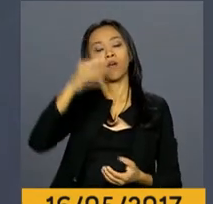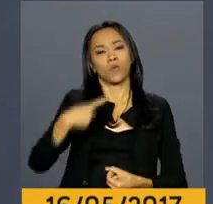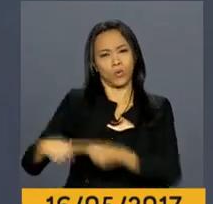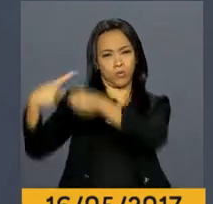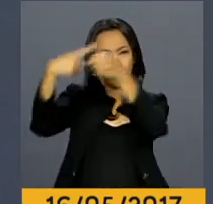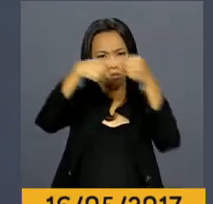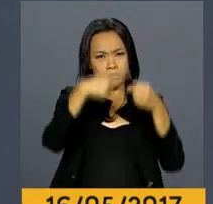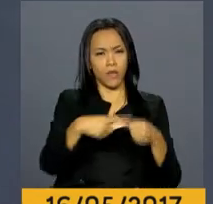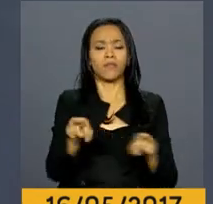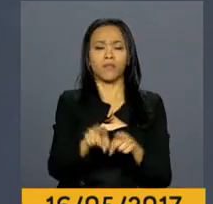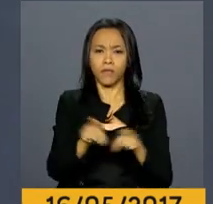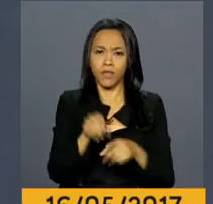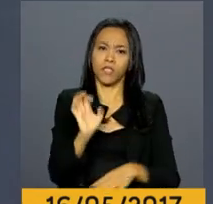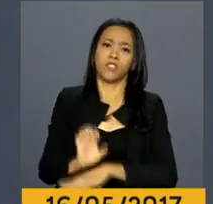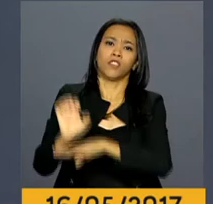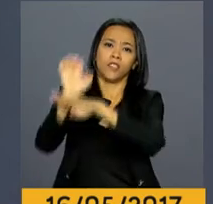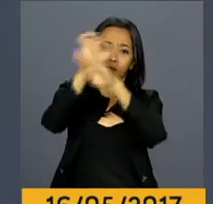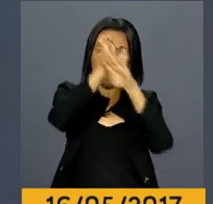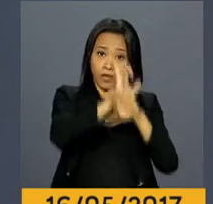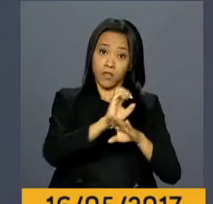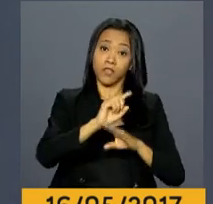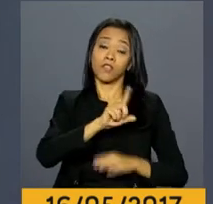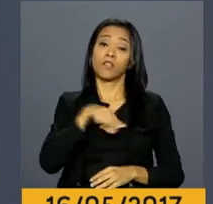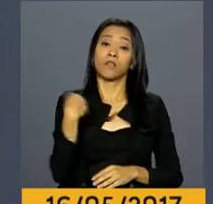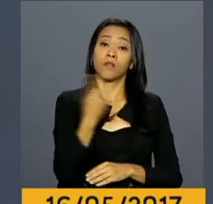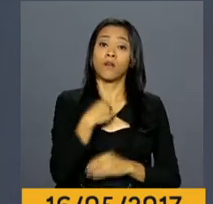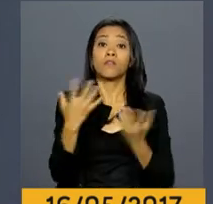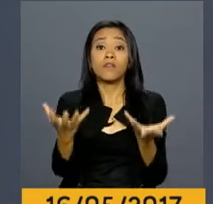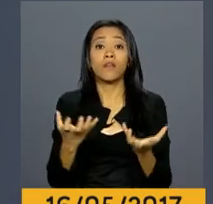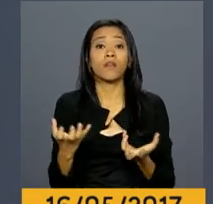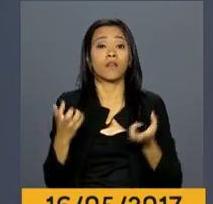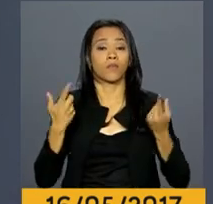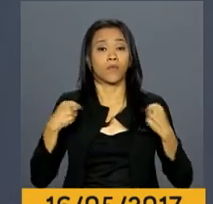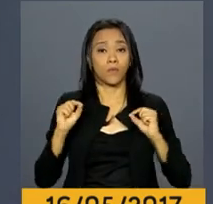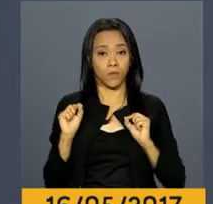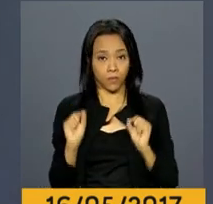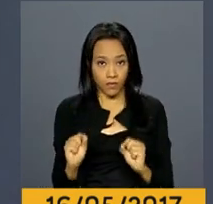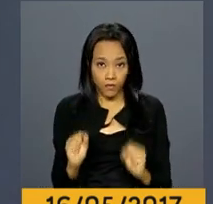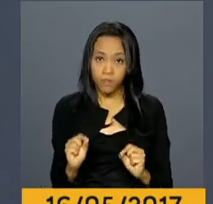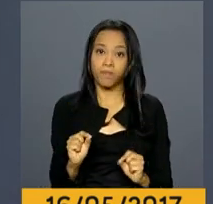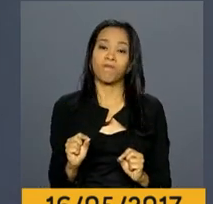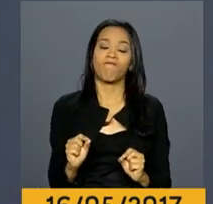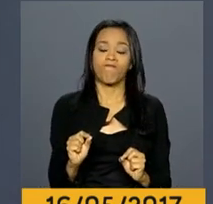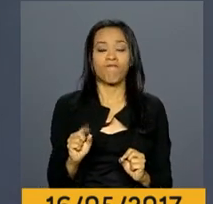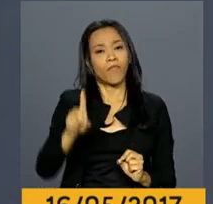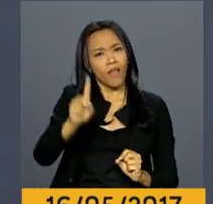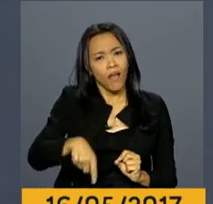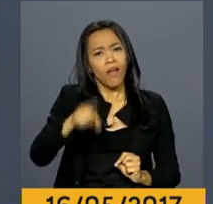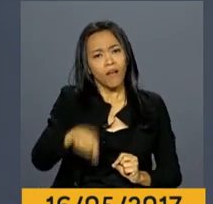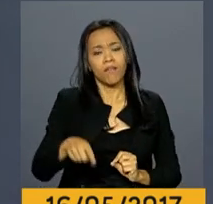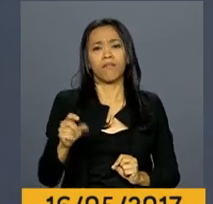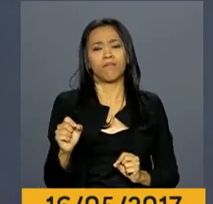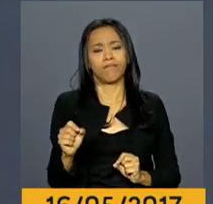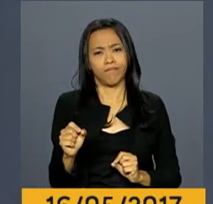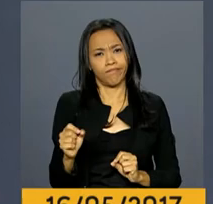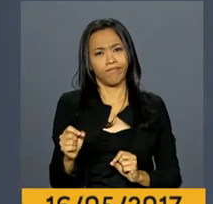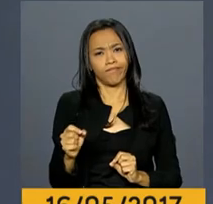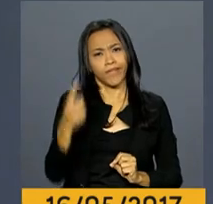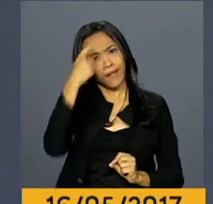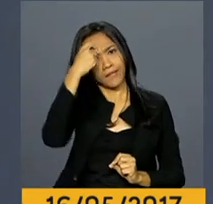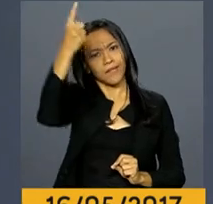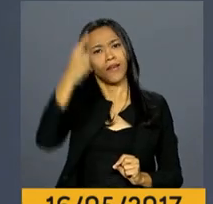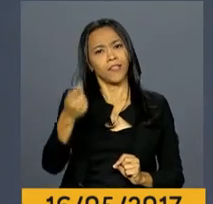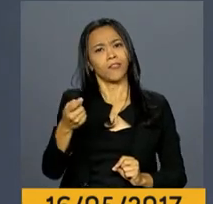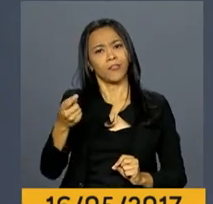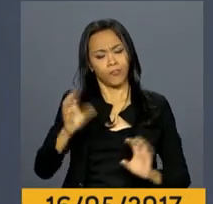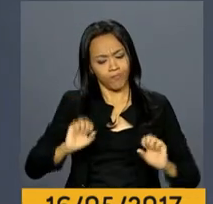os governos estaduais, porque que nós queremos, Átila, é exatamente prestigiar a ideia da